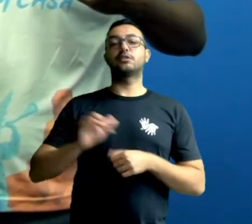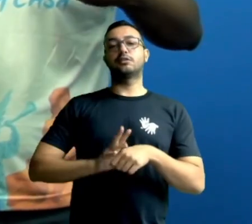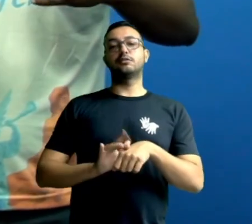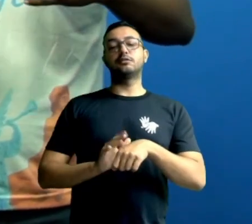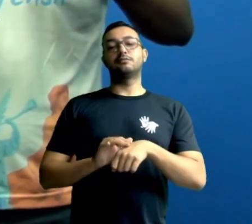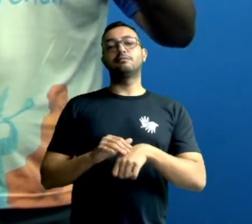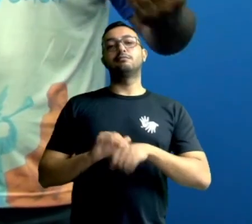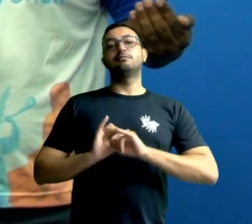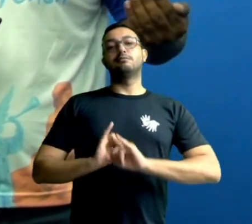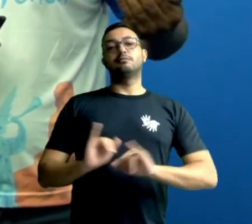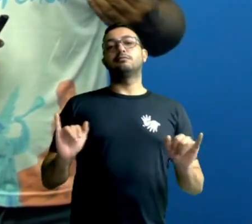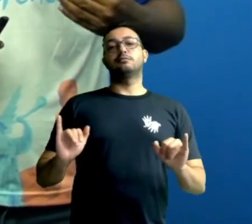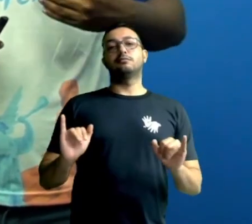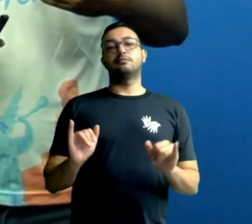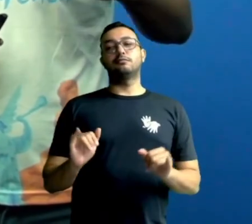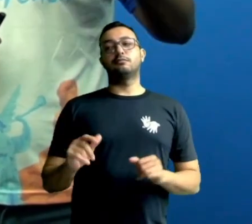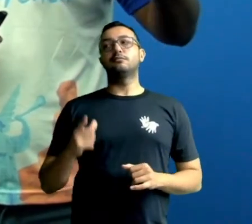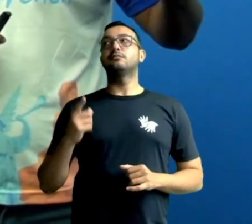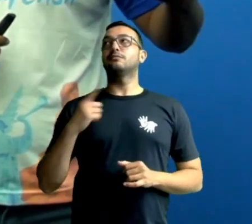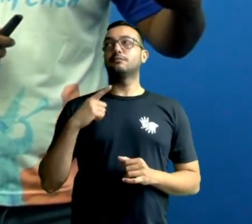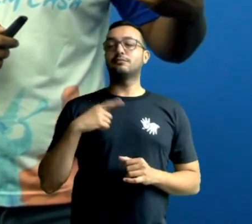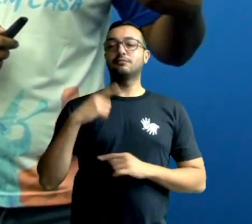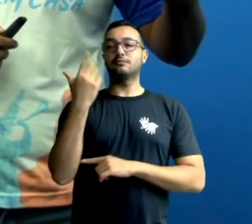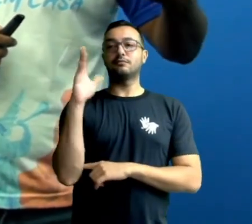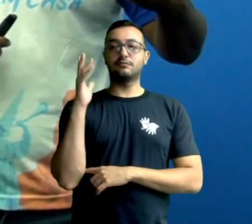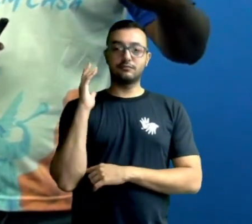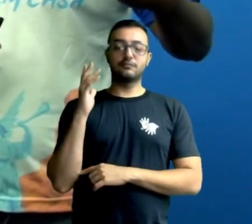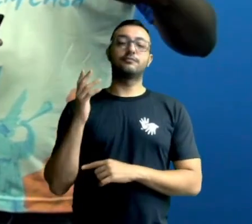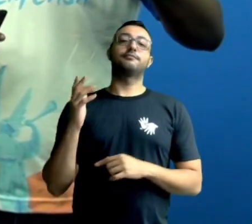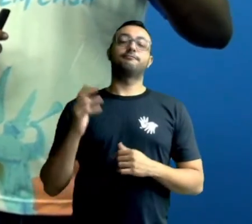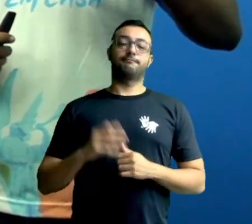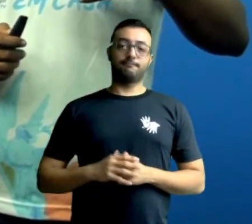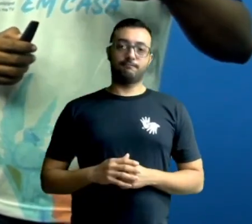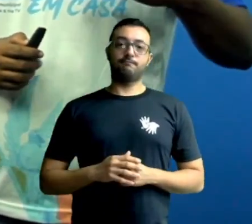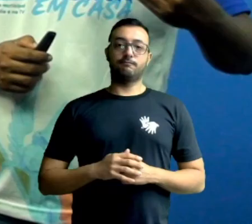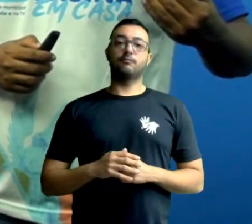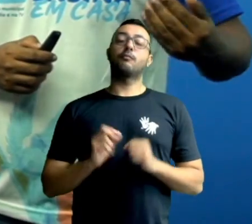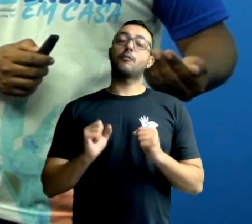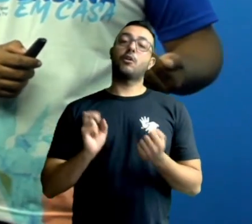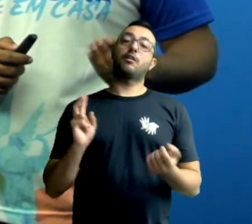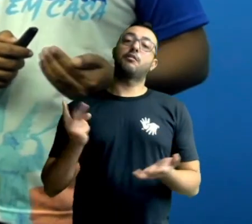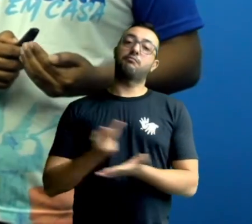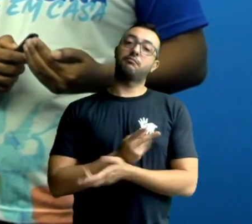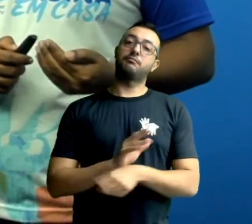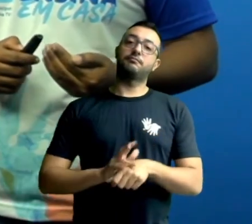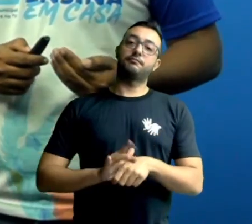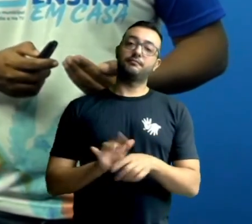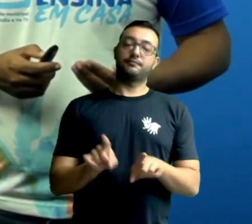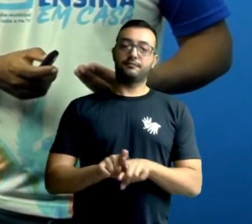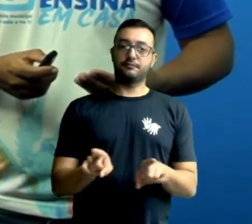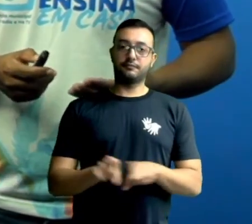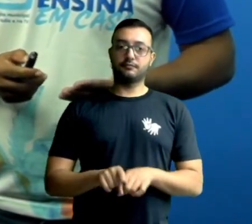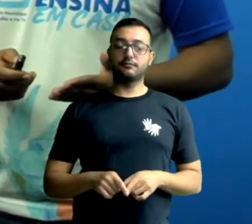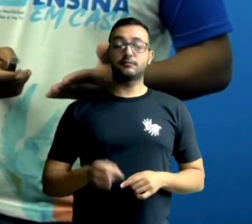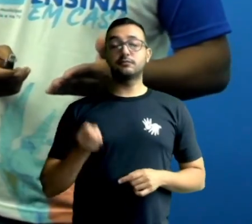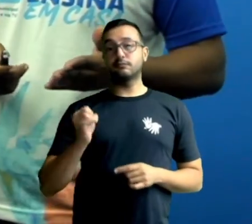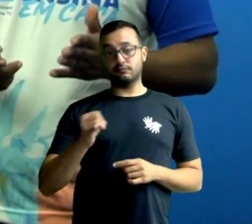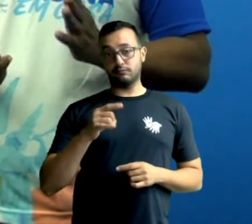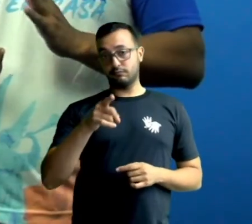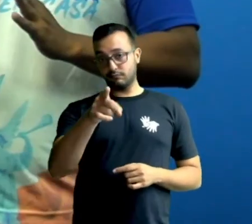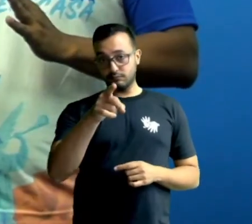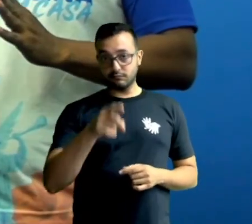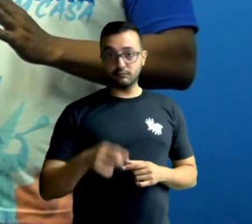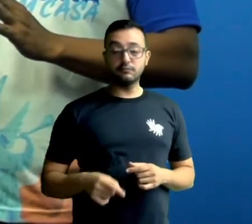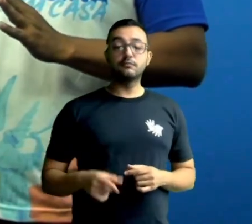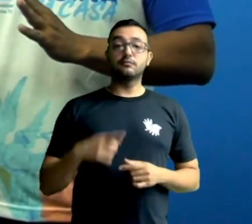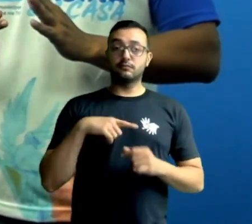essa doença, informando a vigilância ambiental, a vigilância sanitária, possíveis casos dessas doenças também. E se você